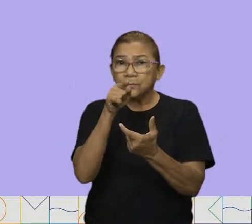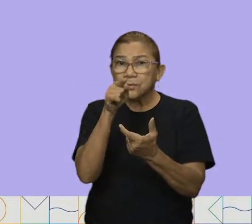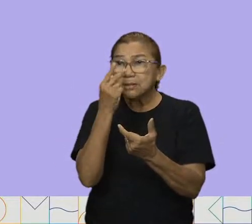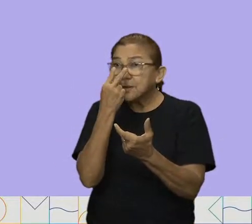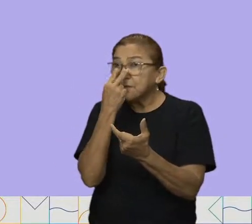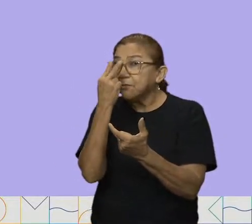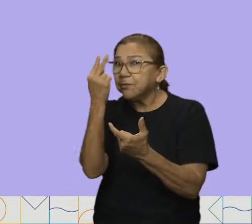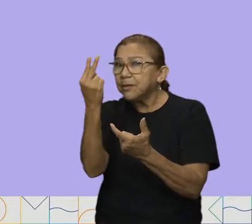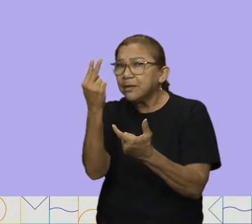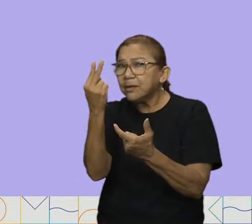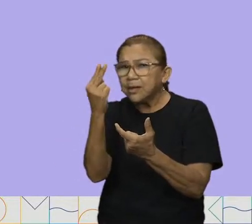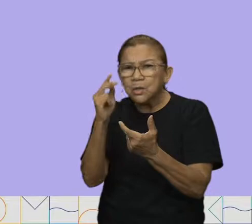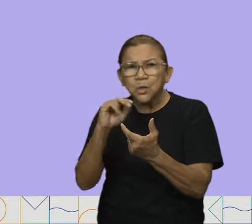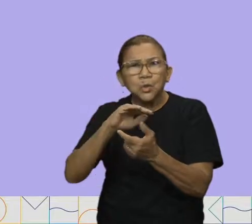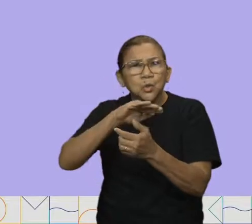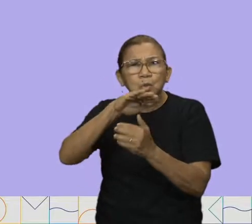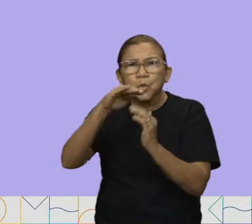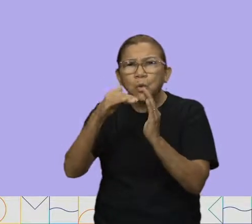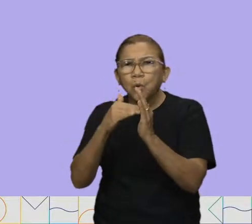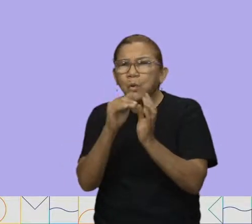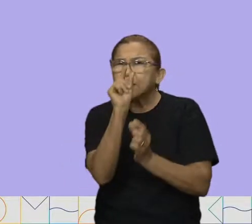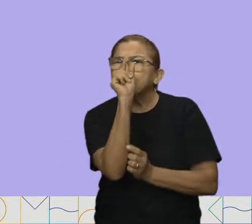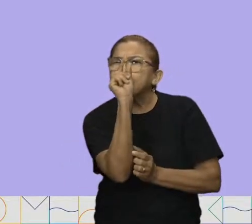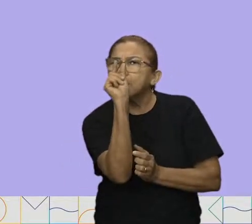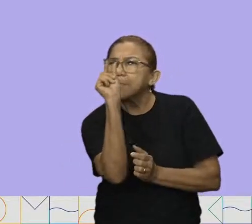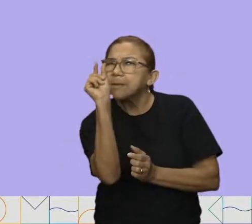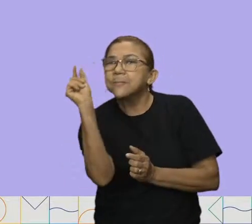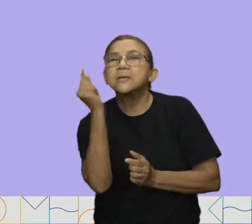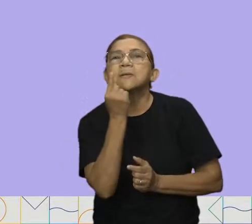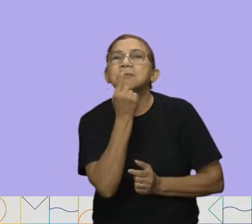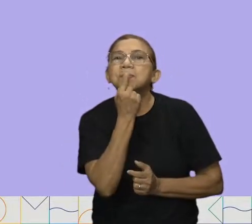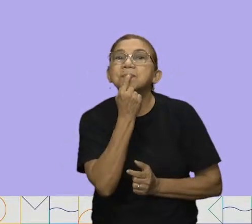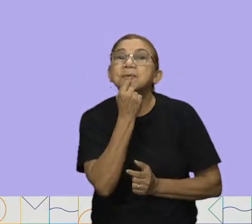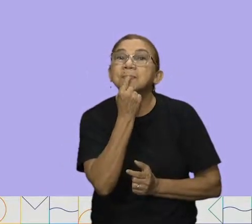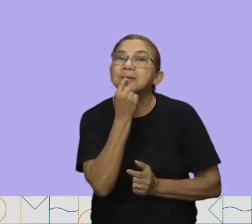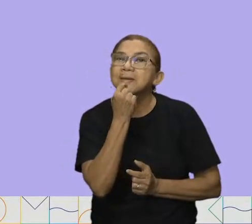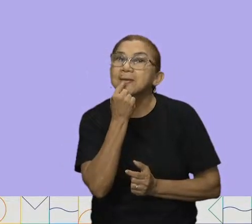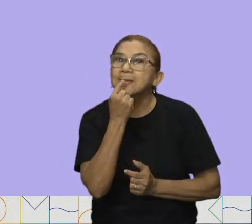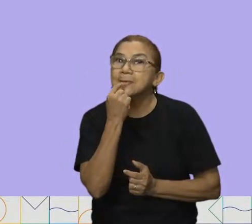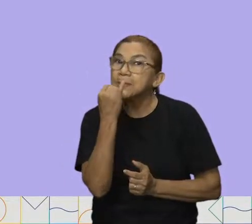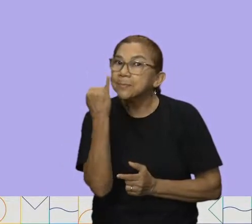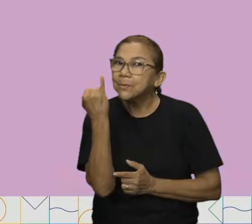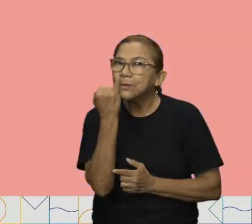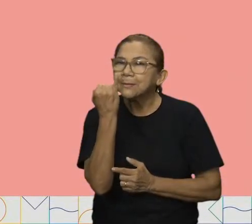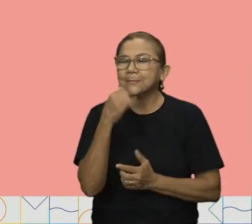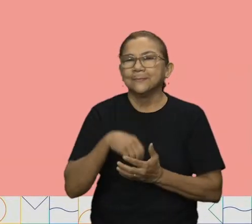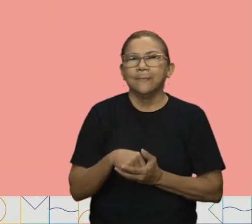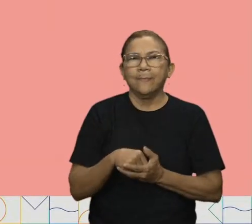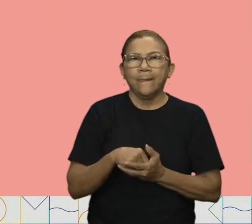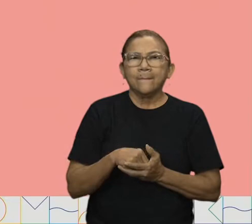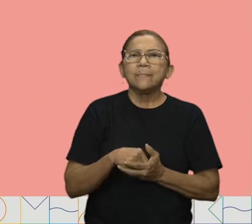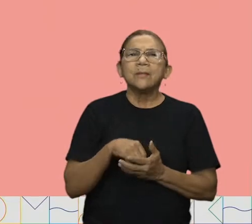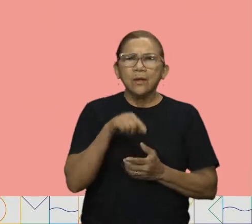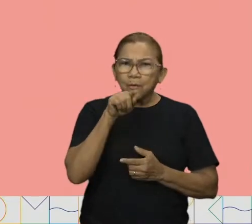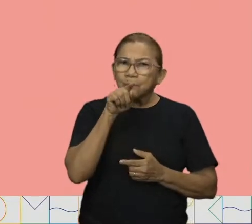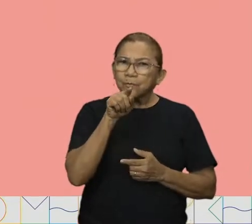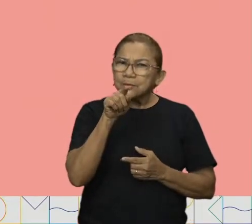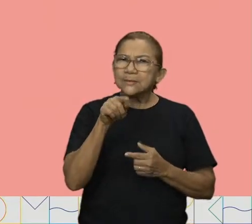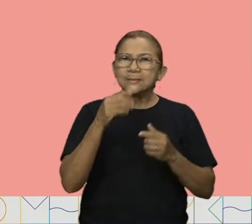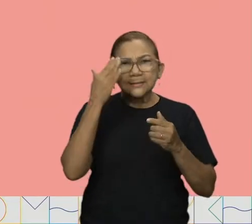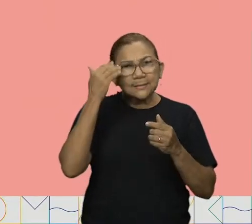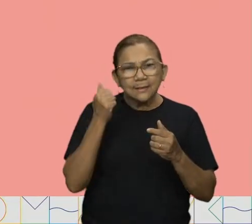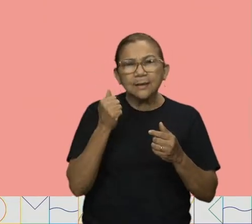visualizem todas essas letrinhas que estão de vermelho, que a gente vai explorar mais ela adiante. Vamos lá, olha só. Sabe